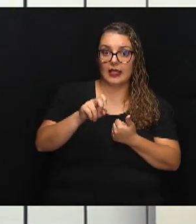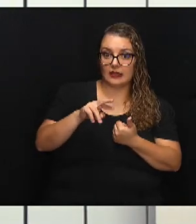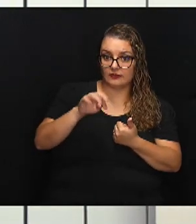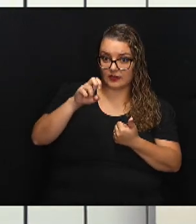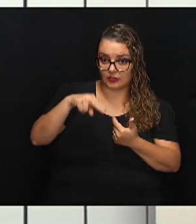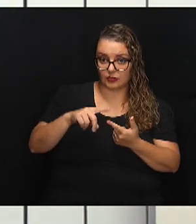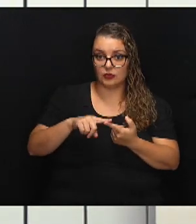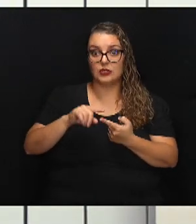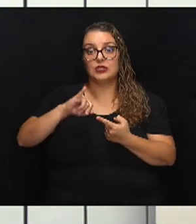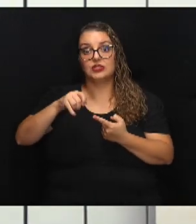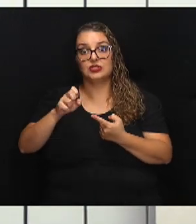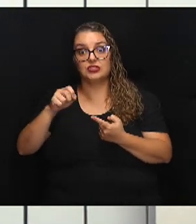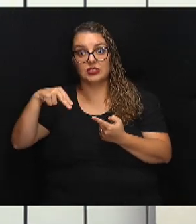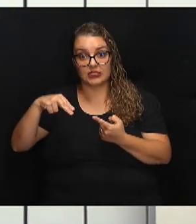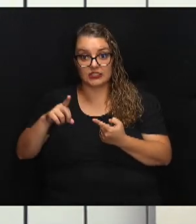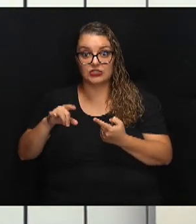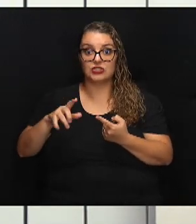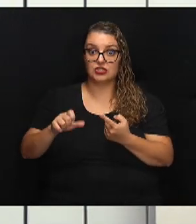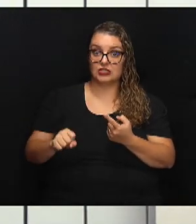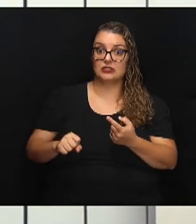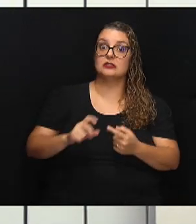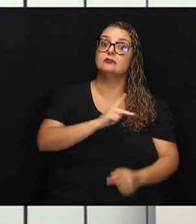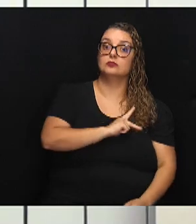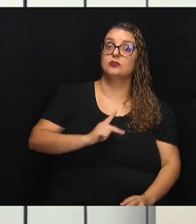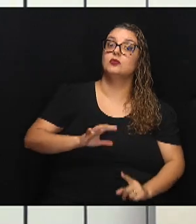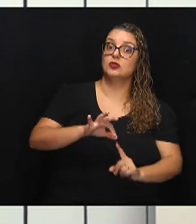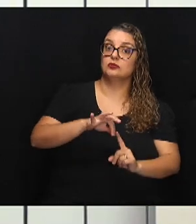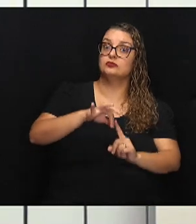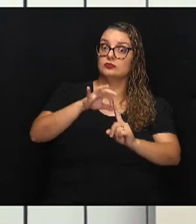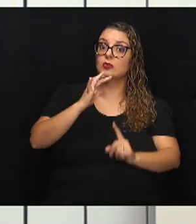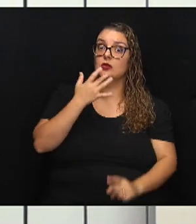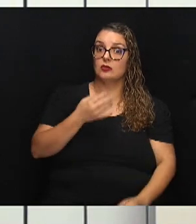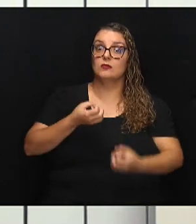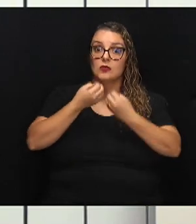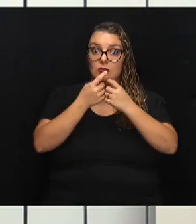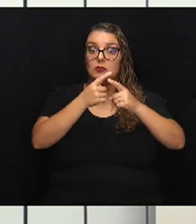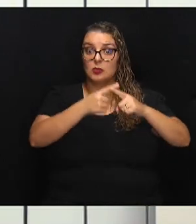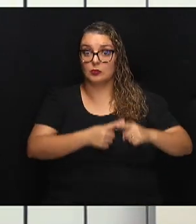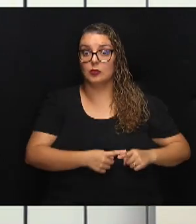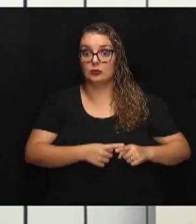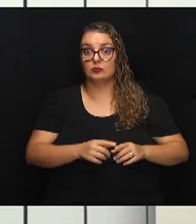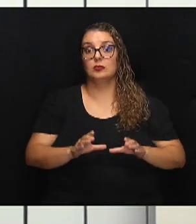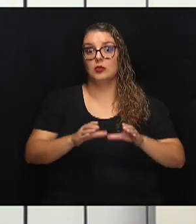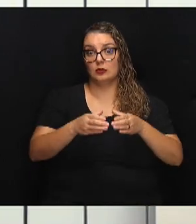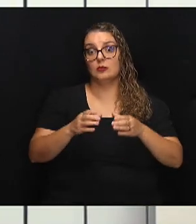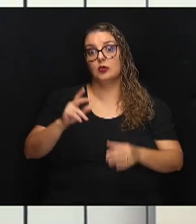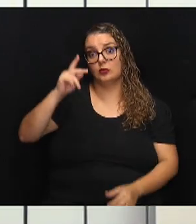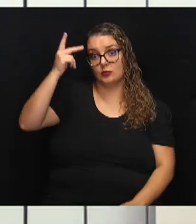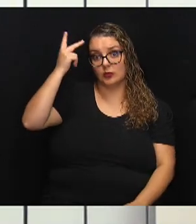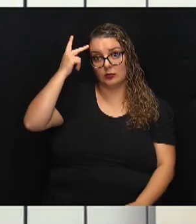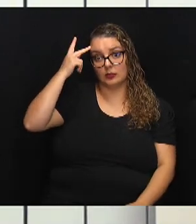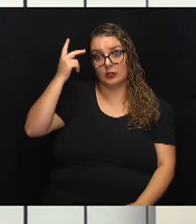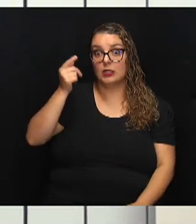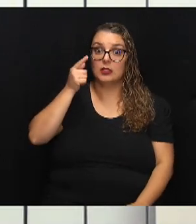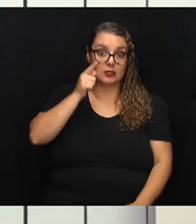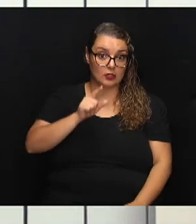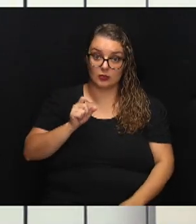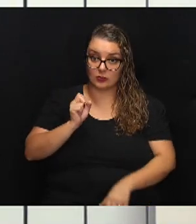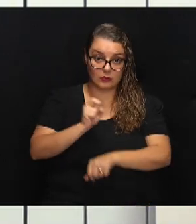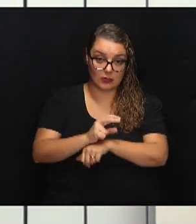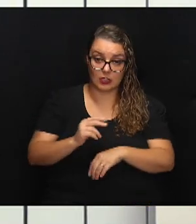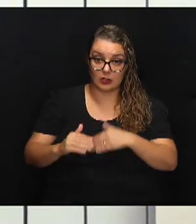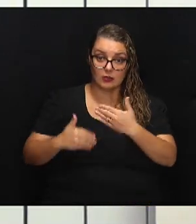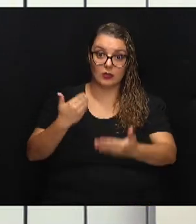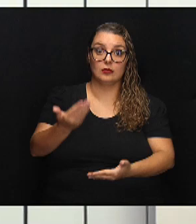e Jean Dias. Ponte é favorita, fez boa campanha no Campeonato Paulista, apesar de não ter conseguido vaga à